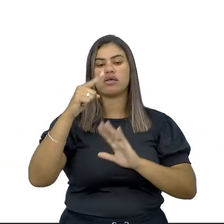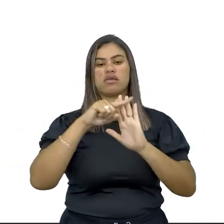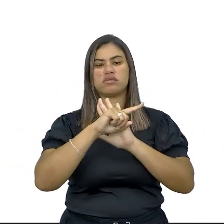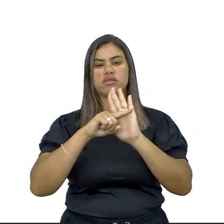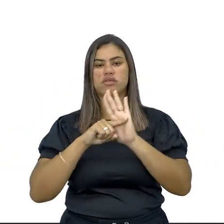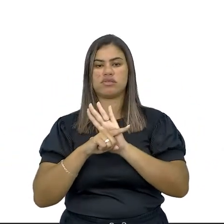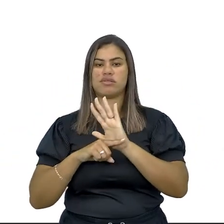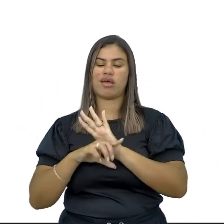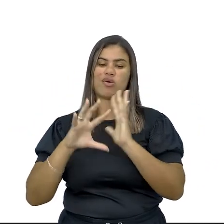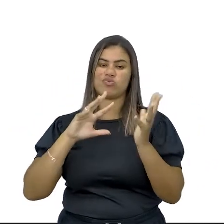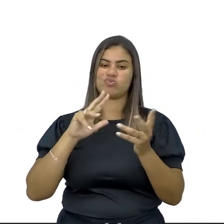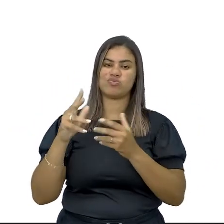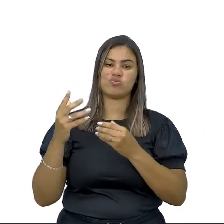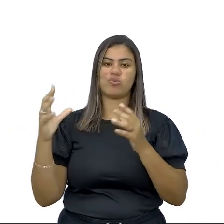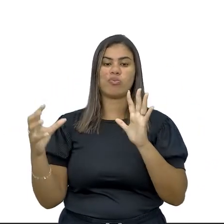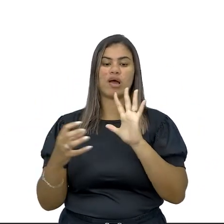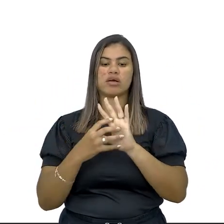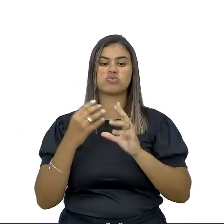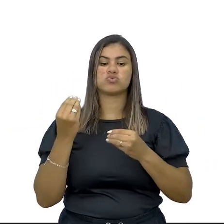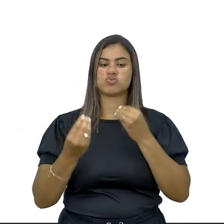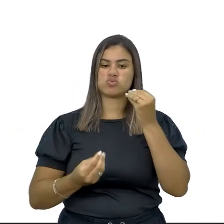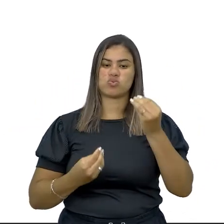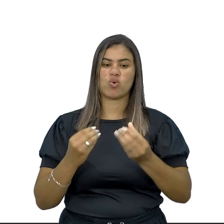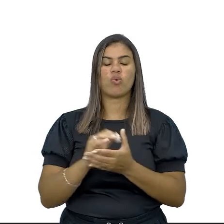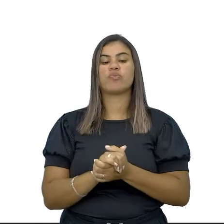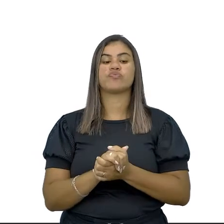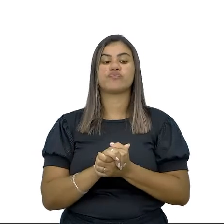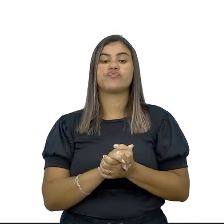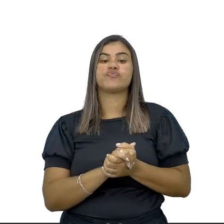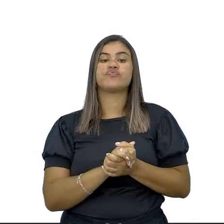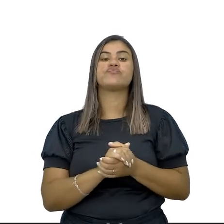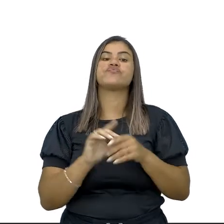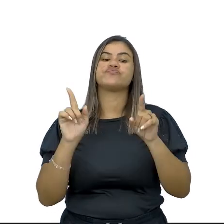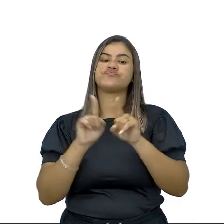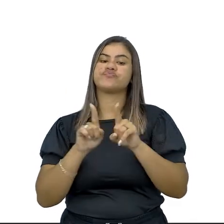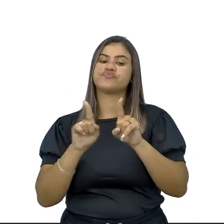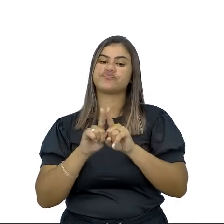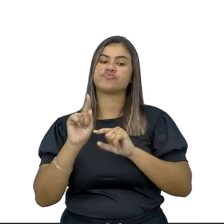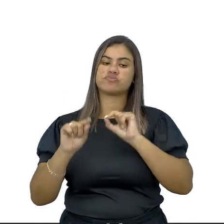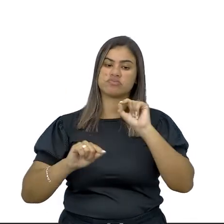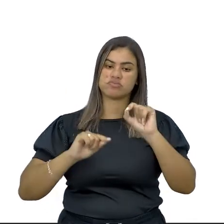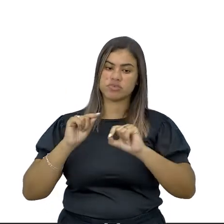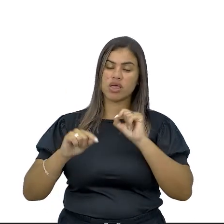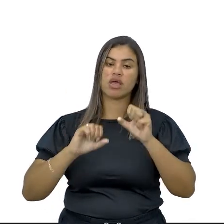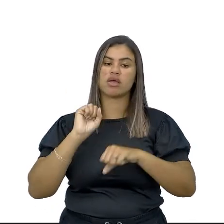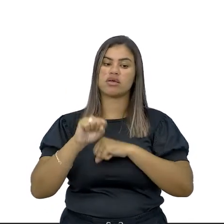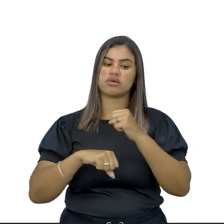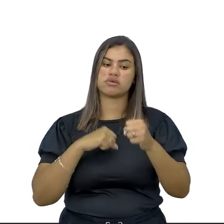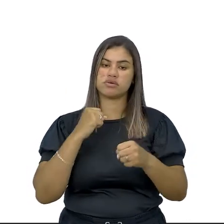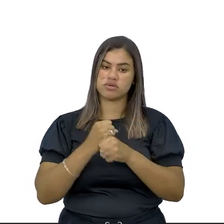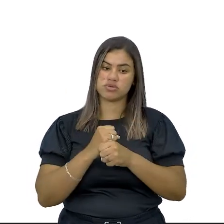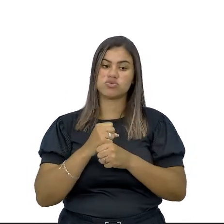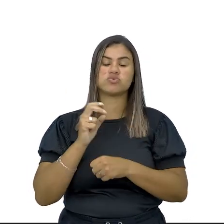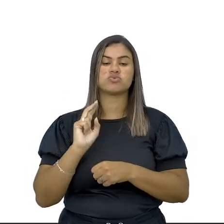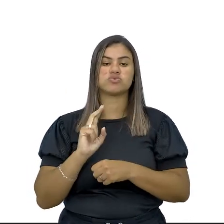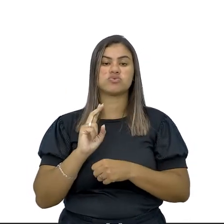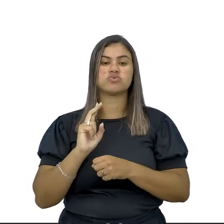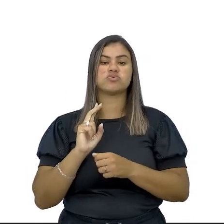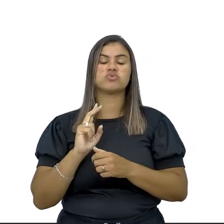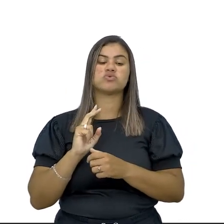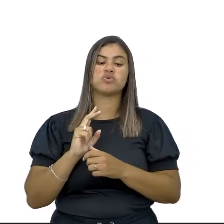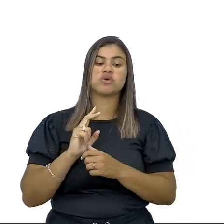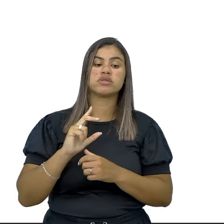nosso planeta. E, né, além desse movimento que percebemos em um mesmo ano série, nós também temos